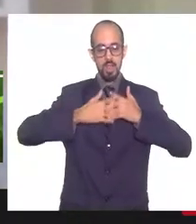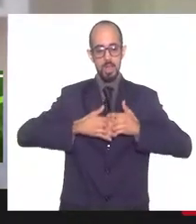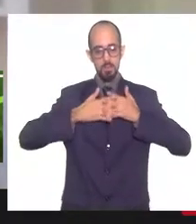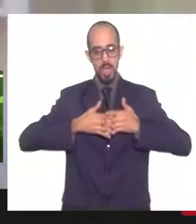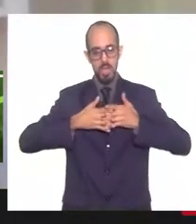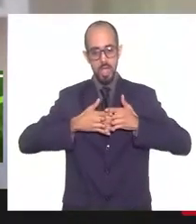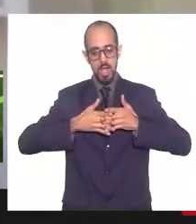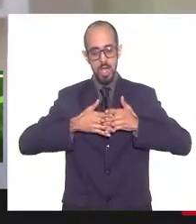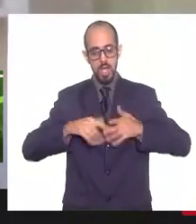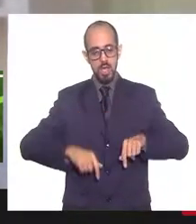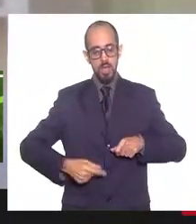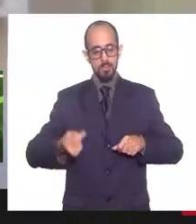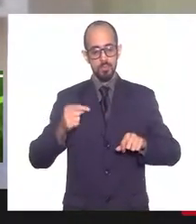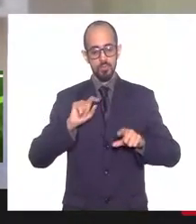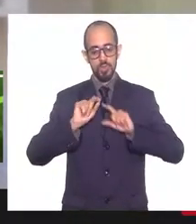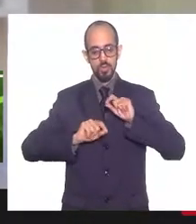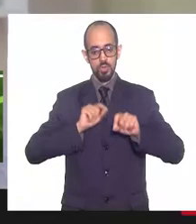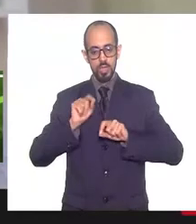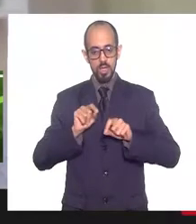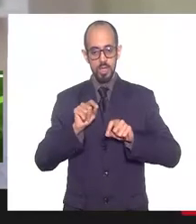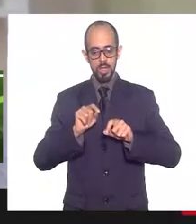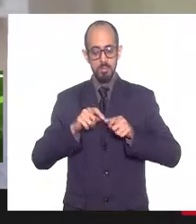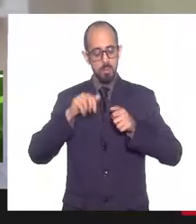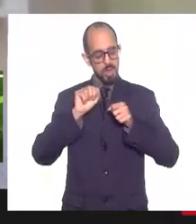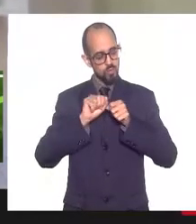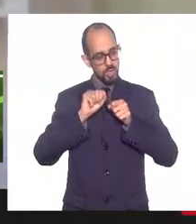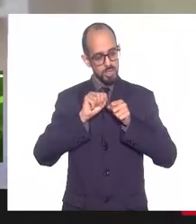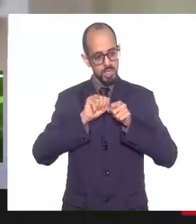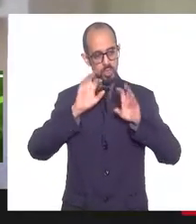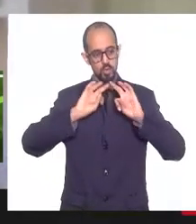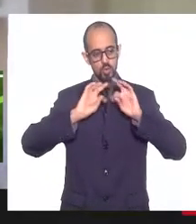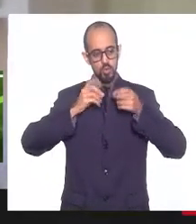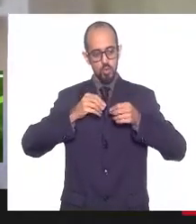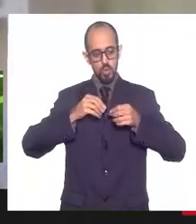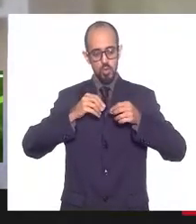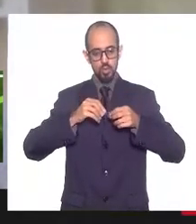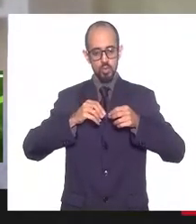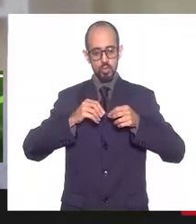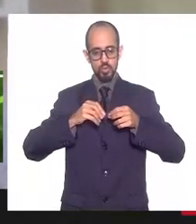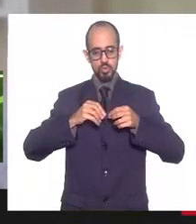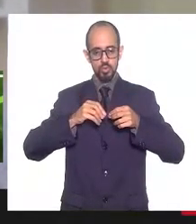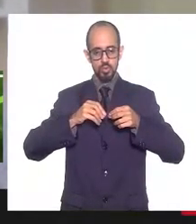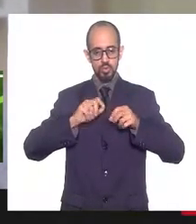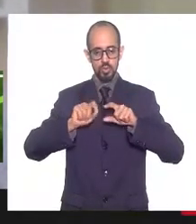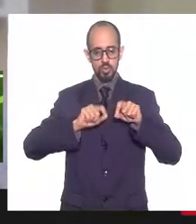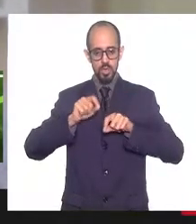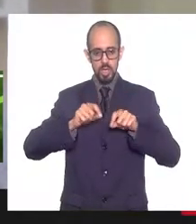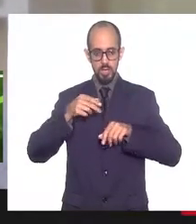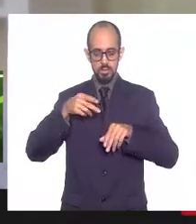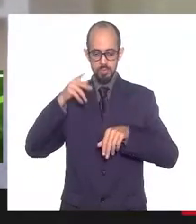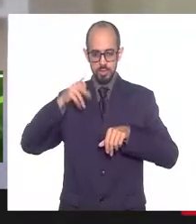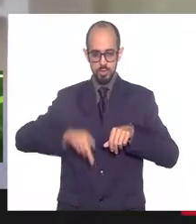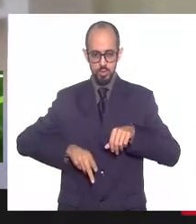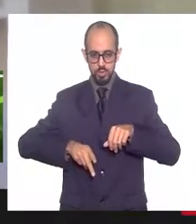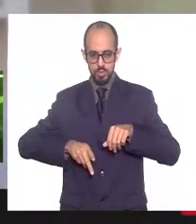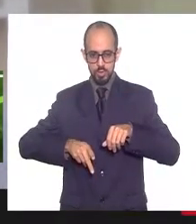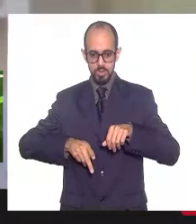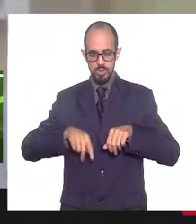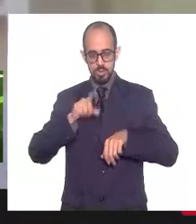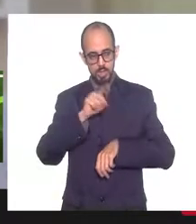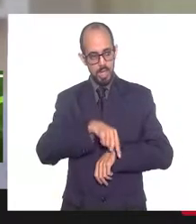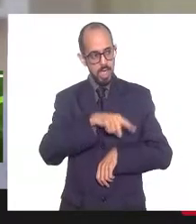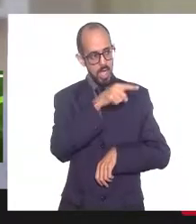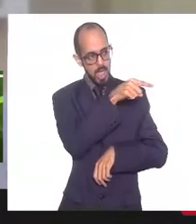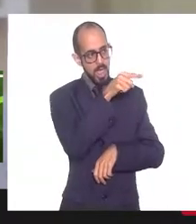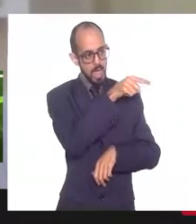banir daquele lugar as pessoas que eram demoníacas,